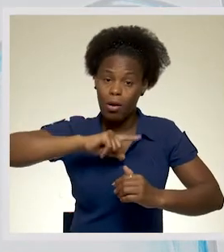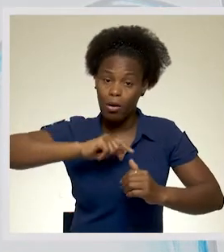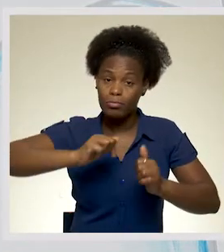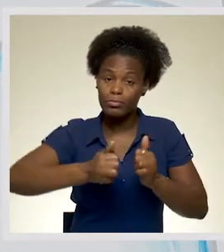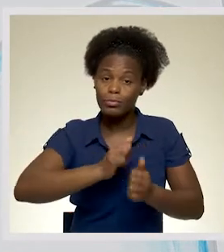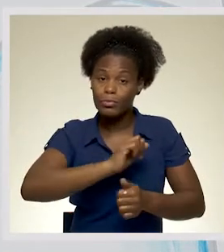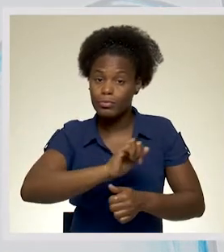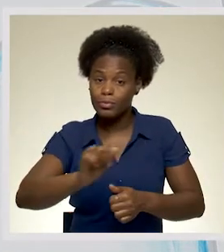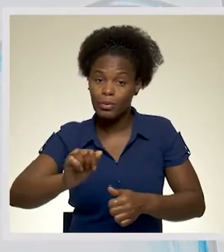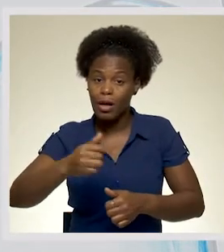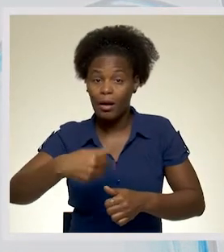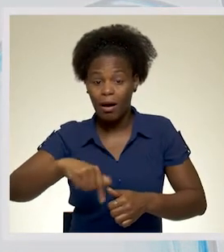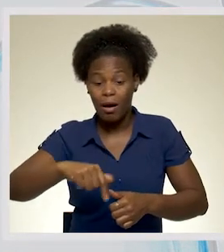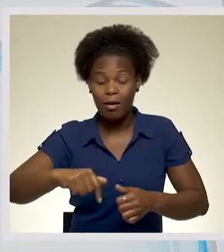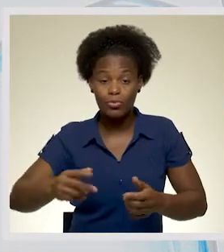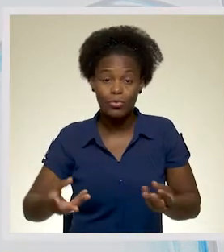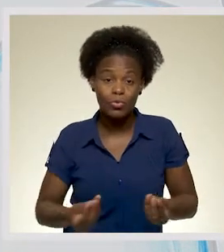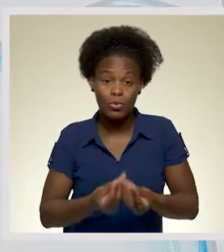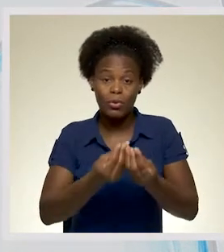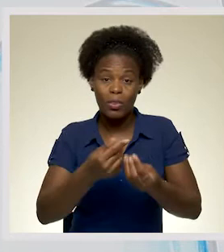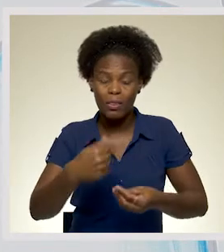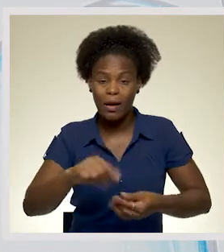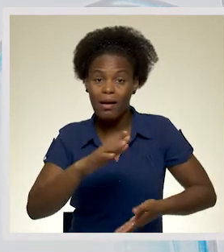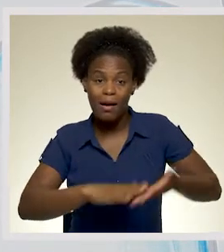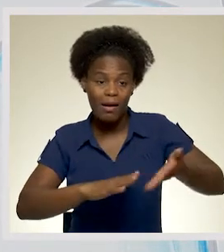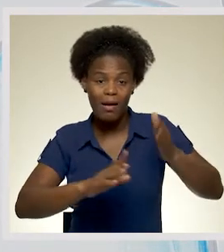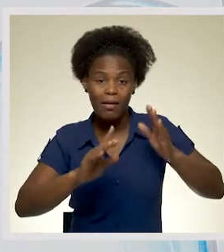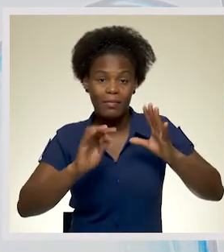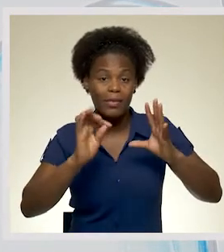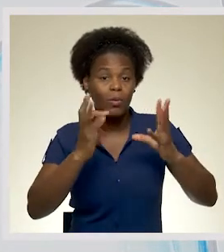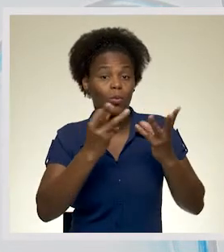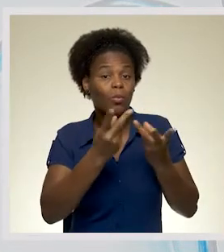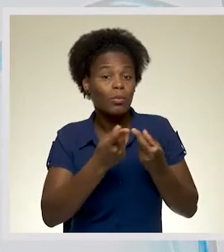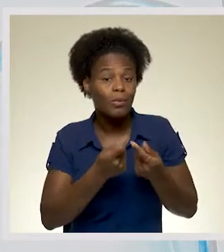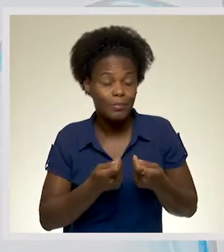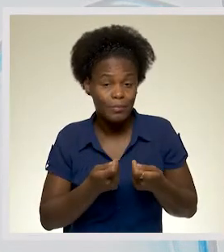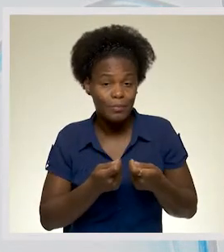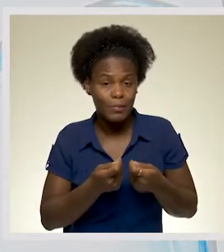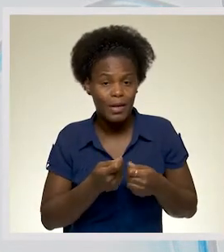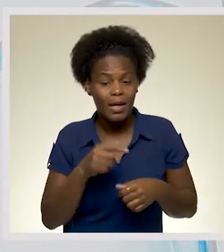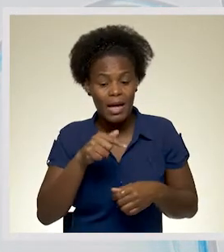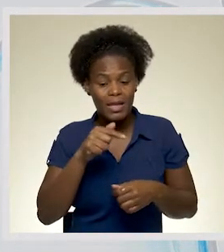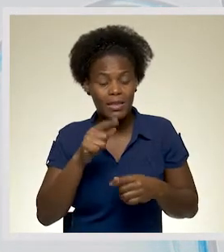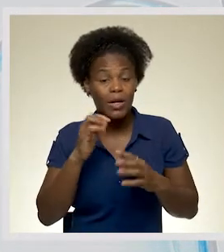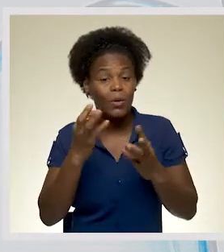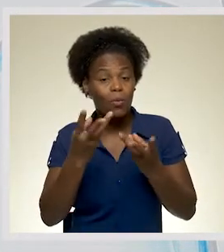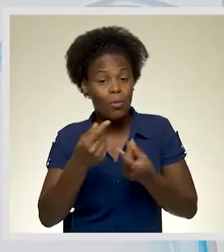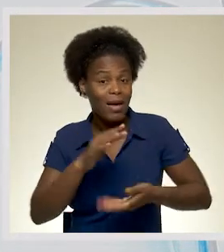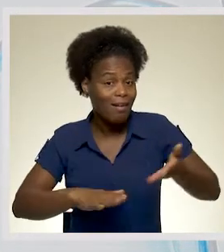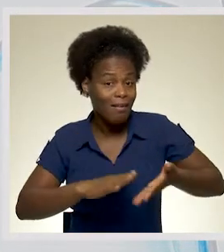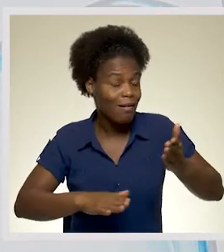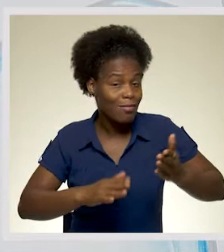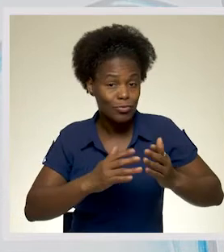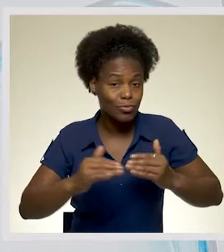uma aceleração na economia. E essa aceleração na